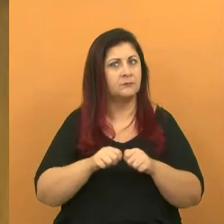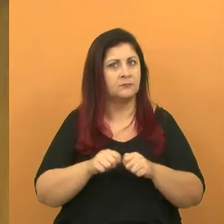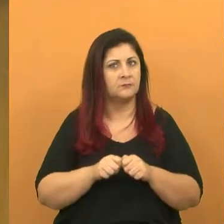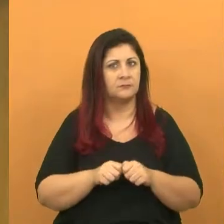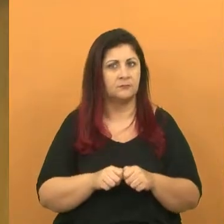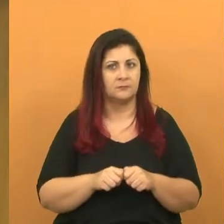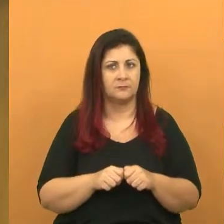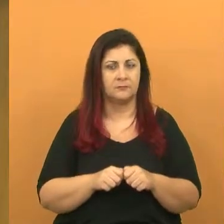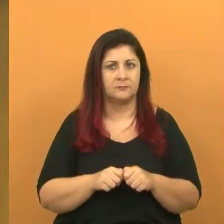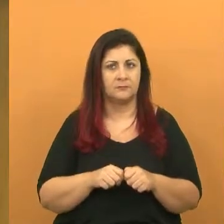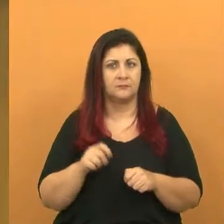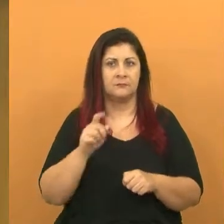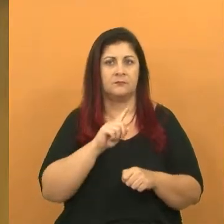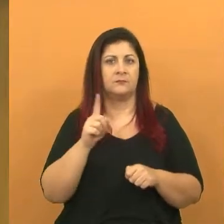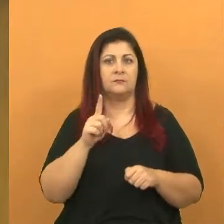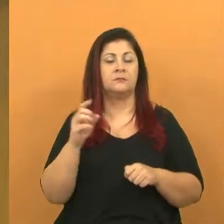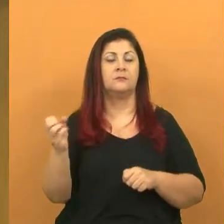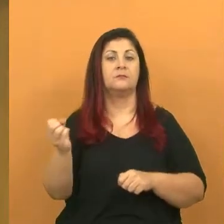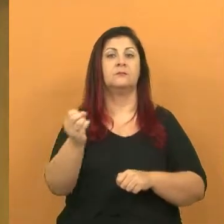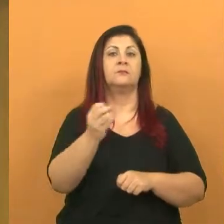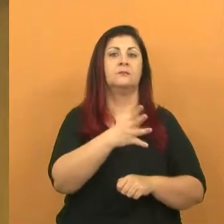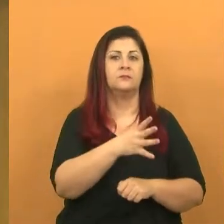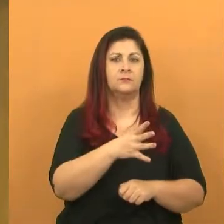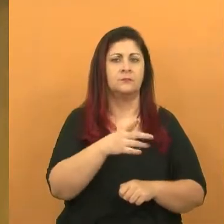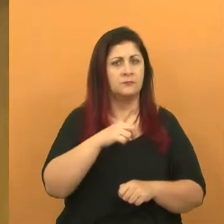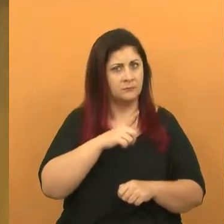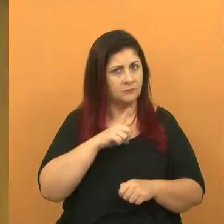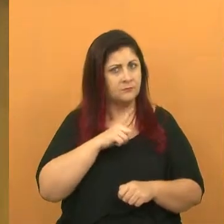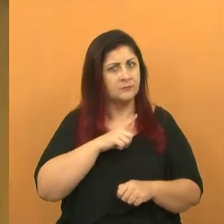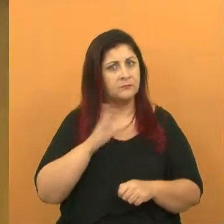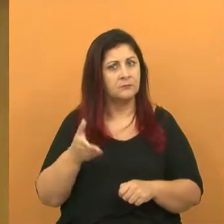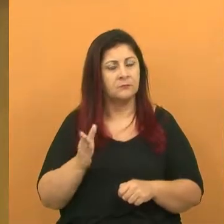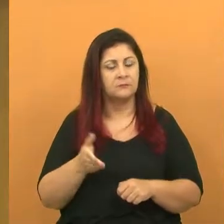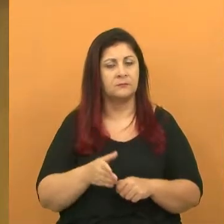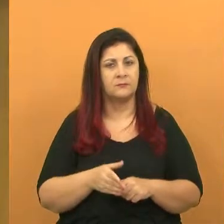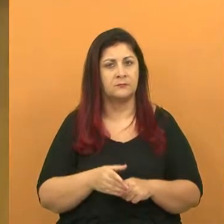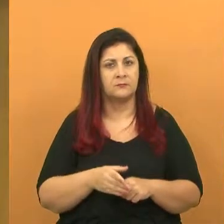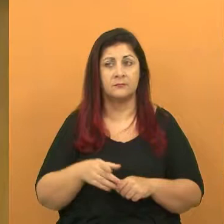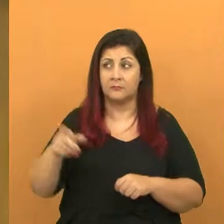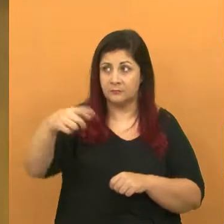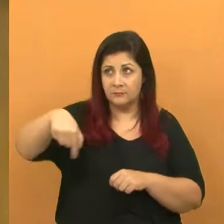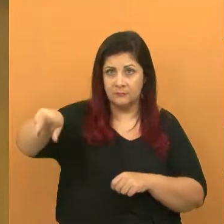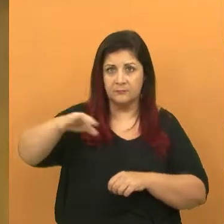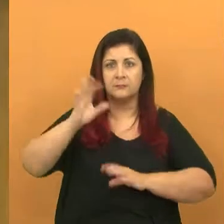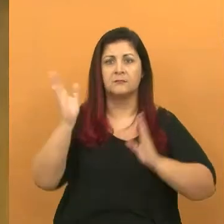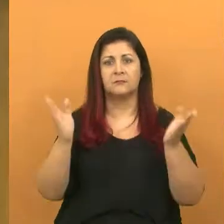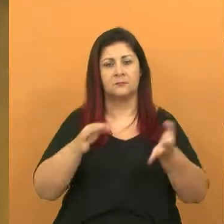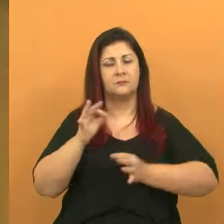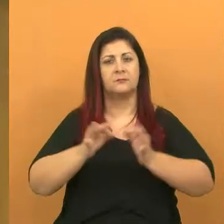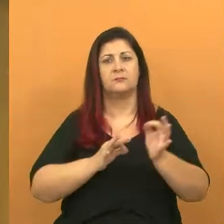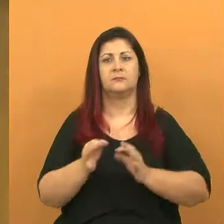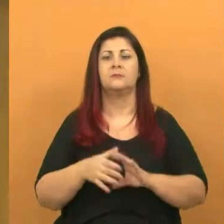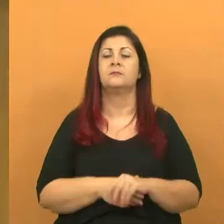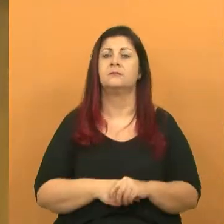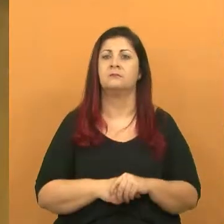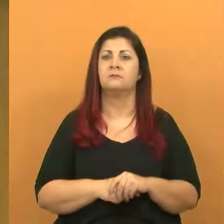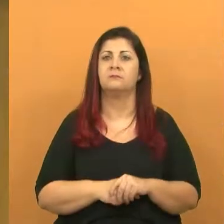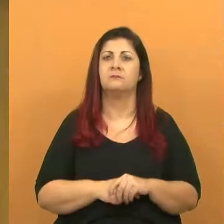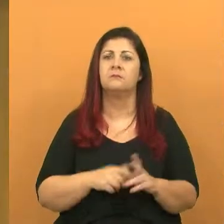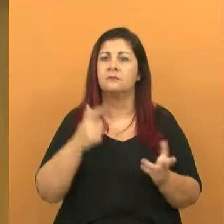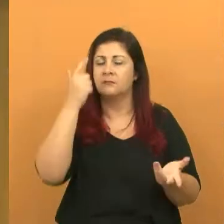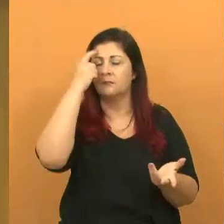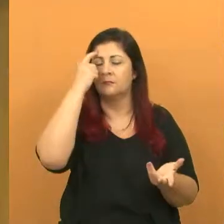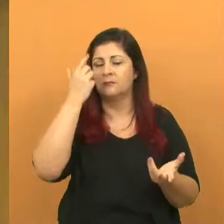com esse projeto que irá acontecer a atividade, mas vocês já vêm desenvolvendo há um bom tempo. Eu